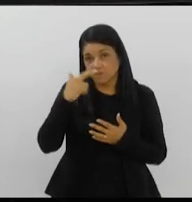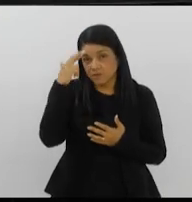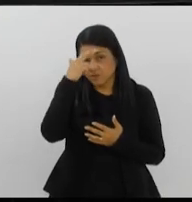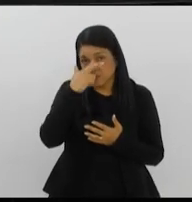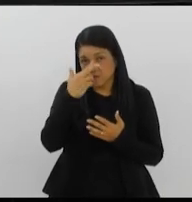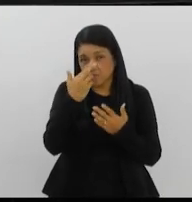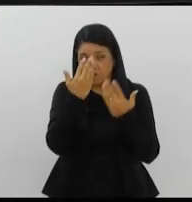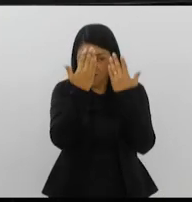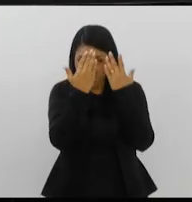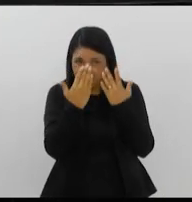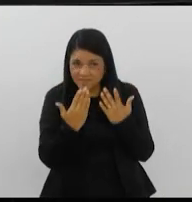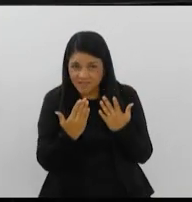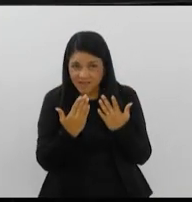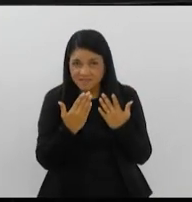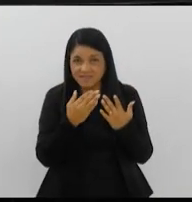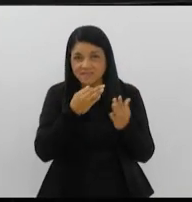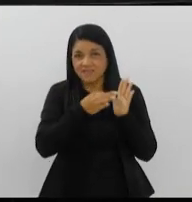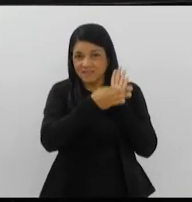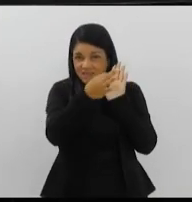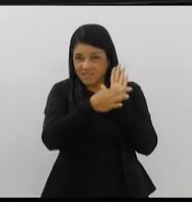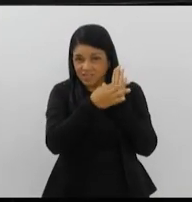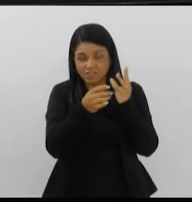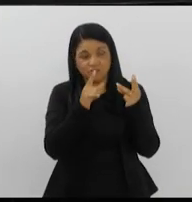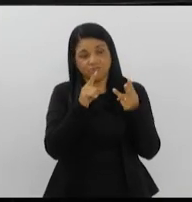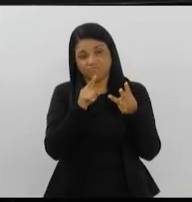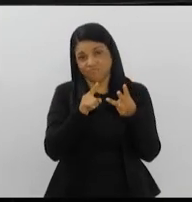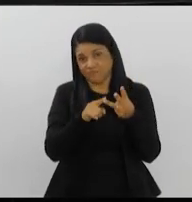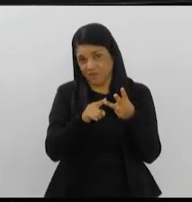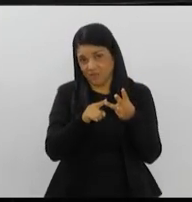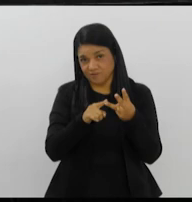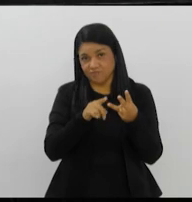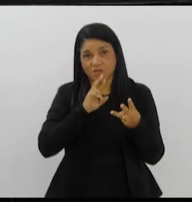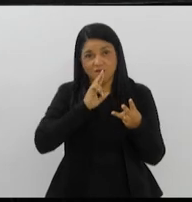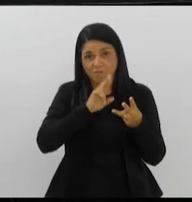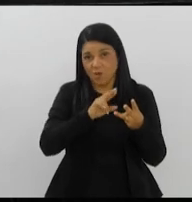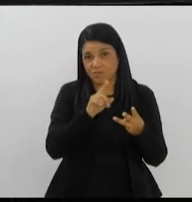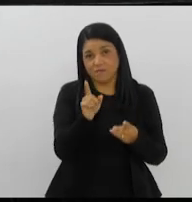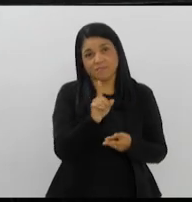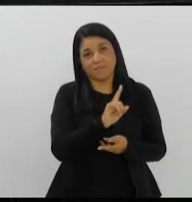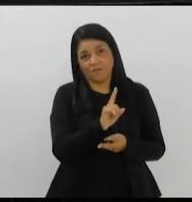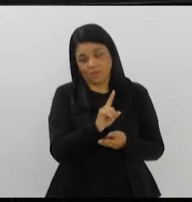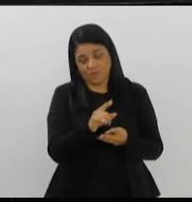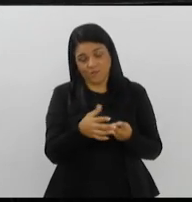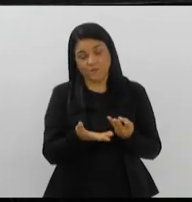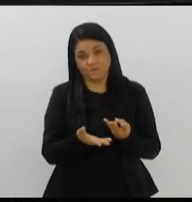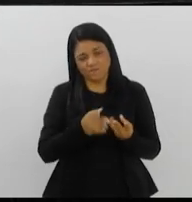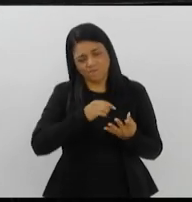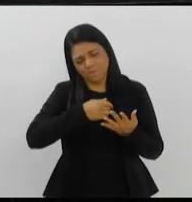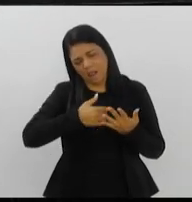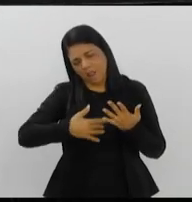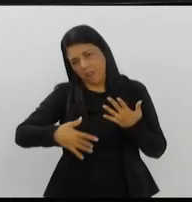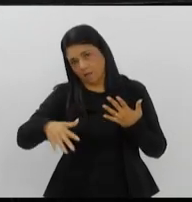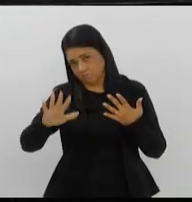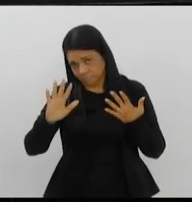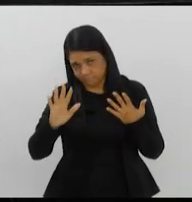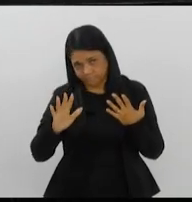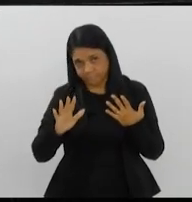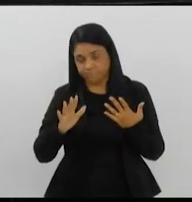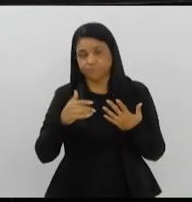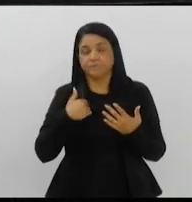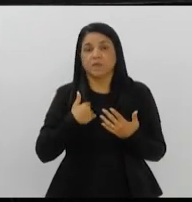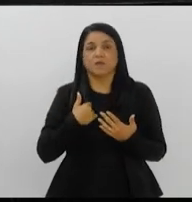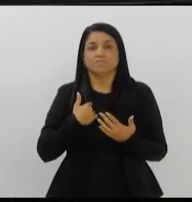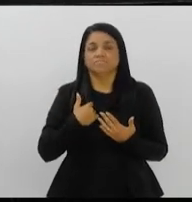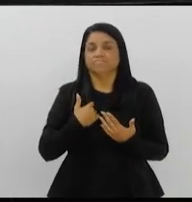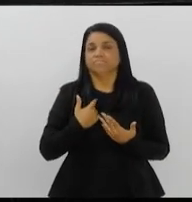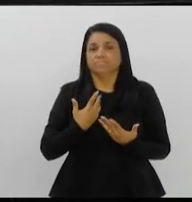análise crítica, a resposta também é não. E por aí vai. Mas não satisfeito,